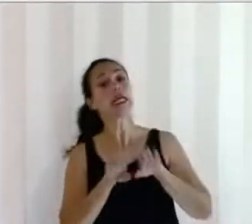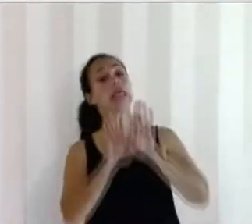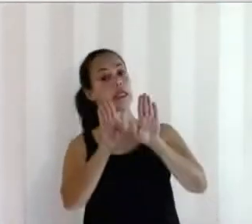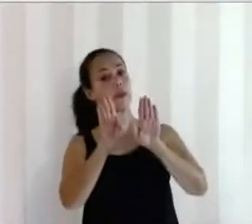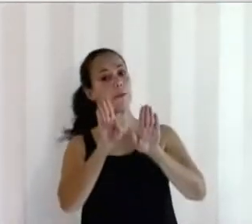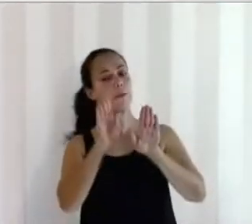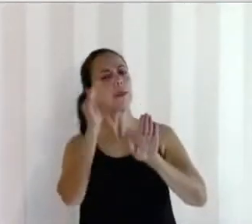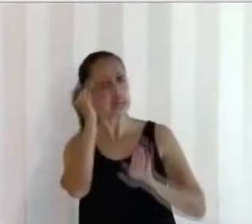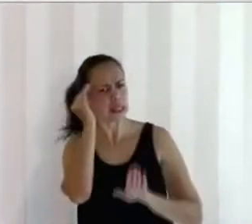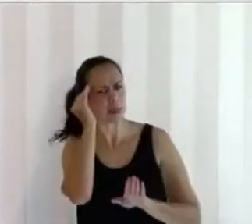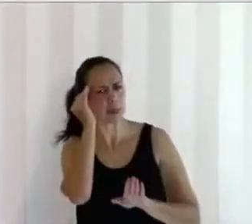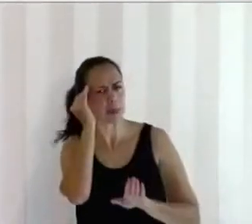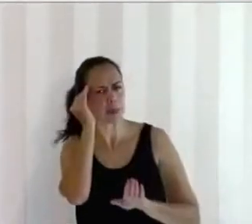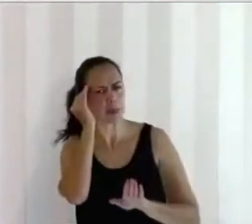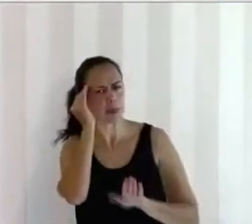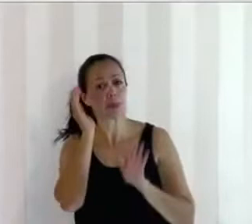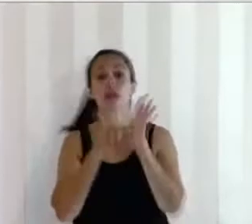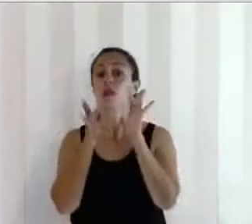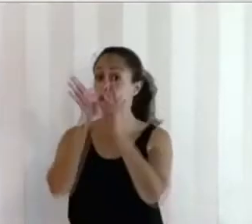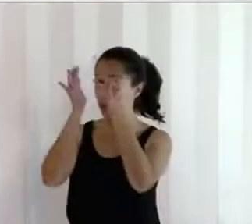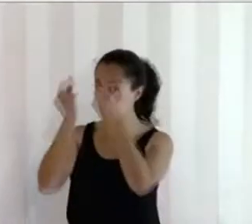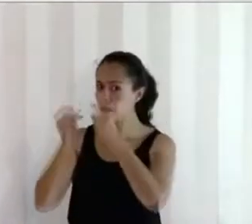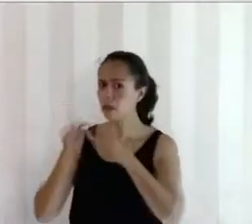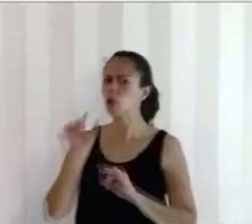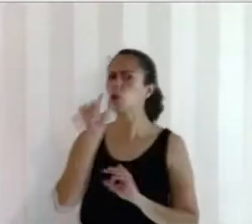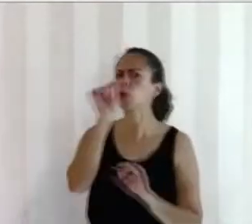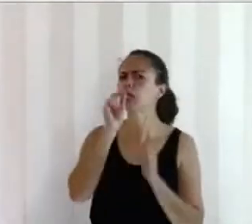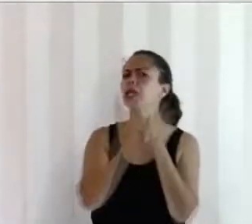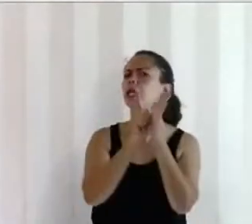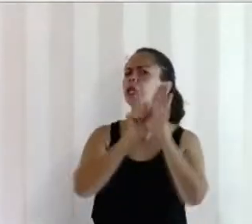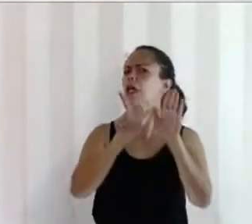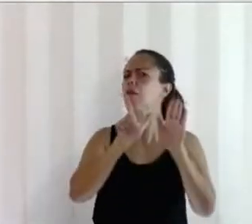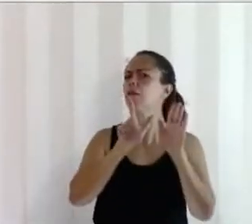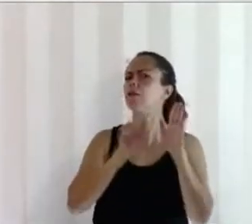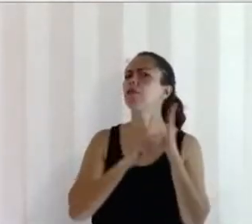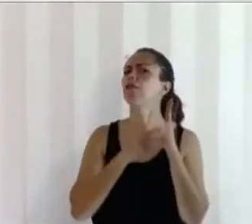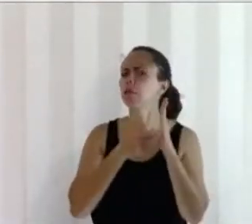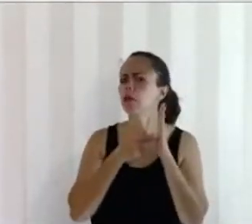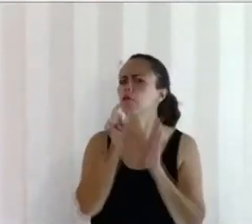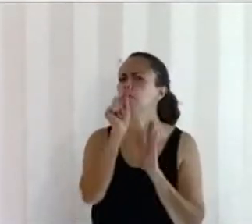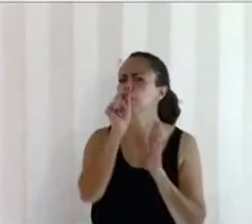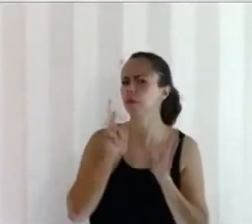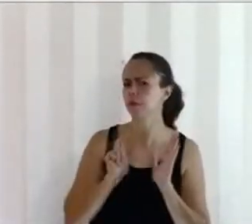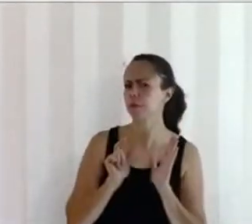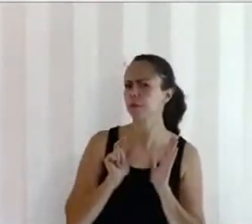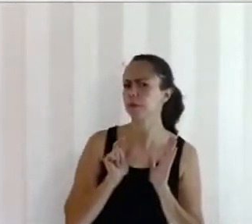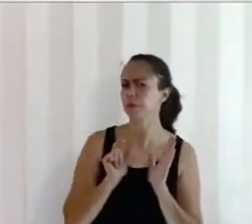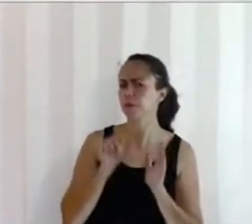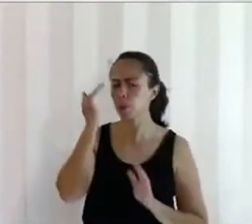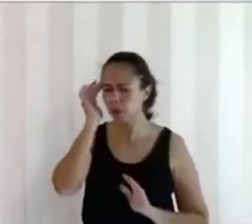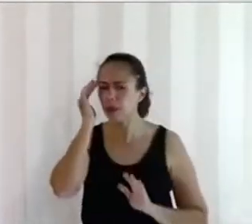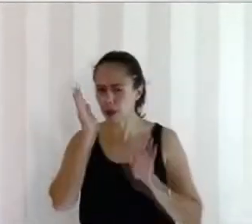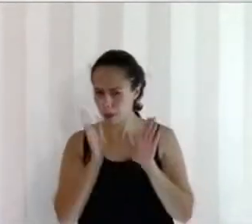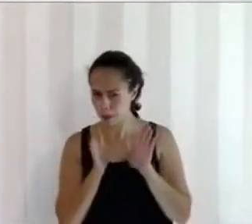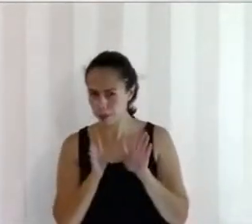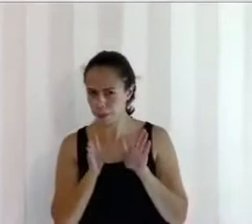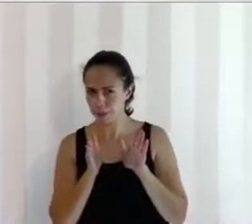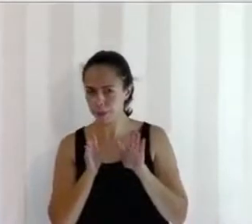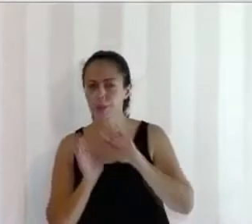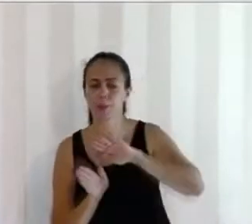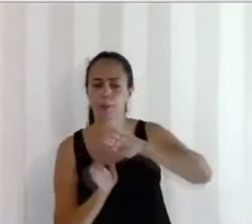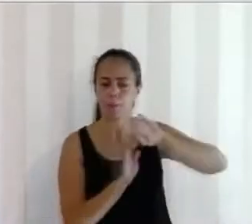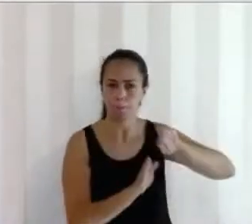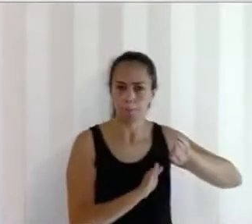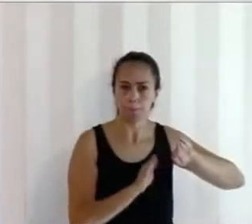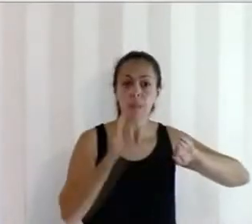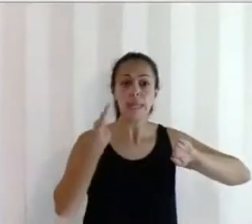Jesus. E depois vamos entender o que é lei para Jesus aqui. E então vamos